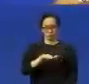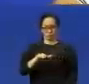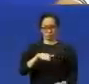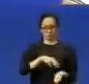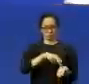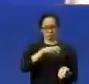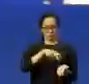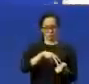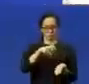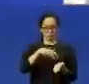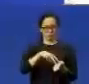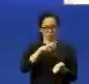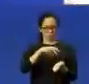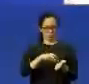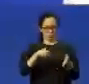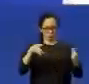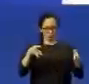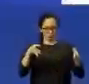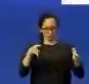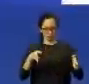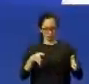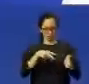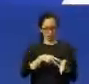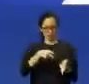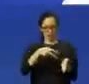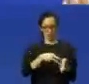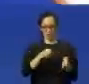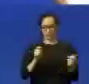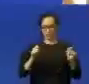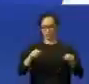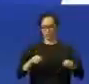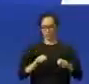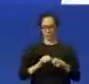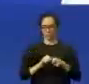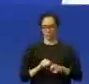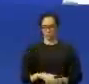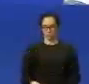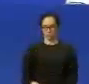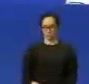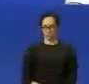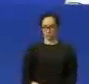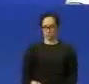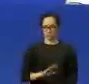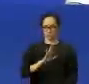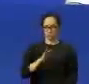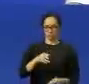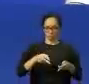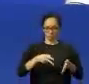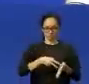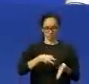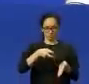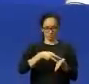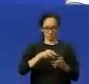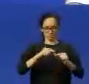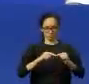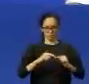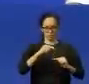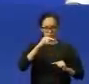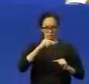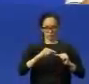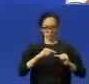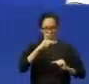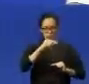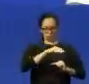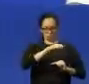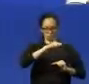não é? Num pula-pula, que é uma cama elástica, adota-se a posição de equilíbrio igual